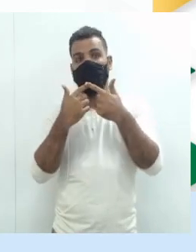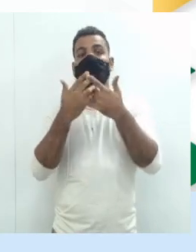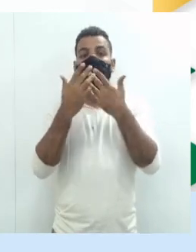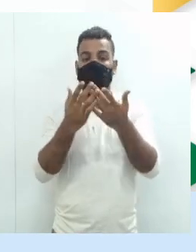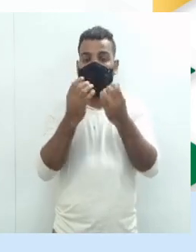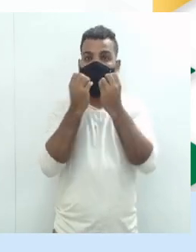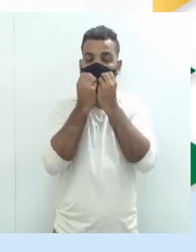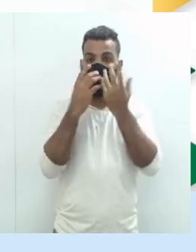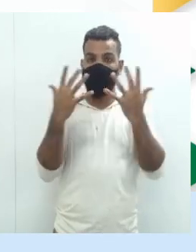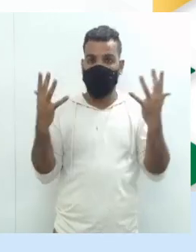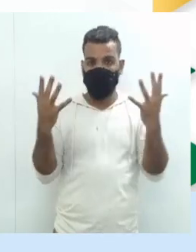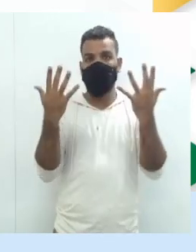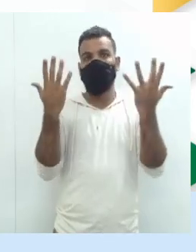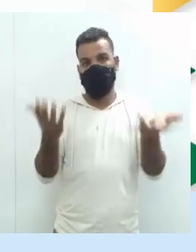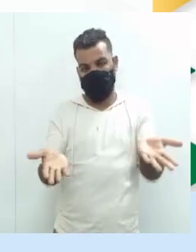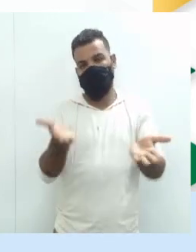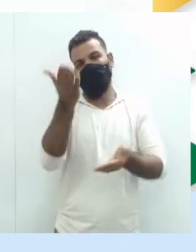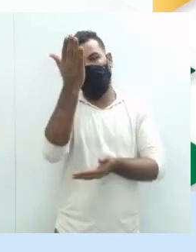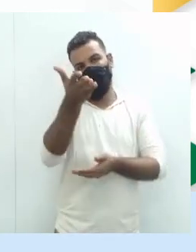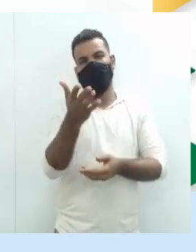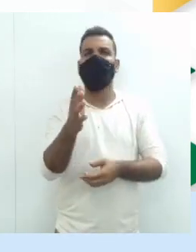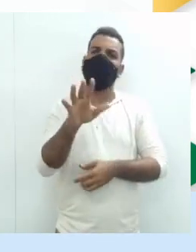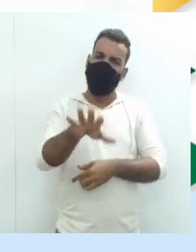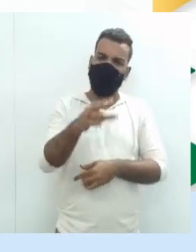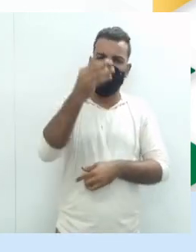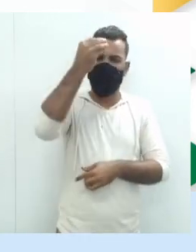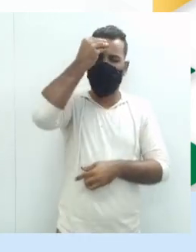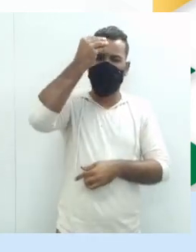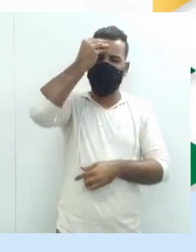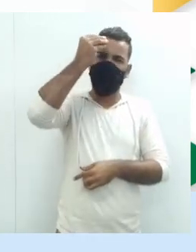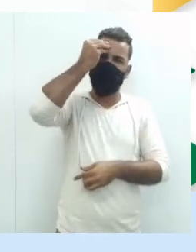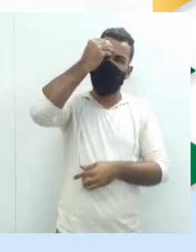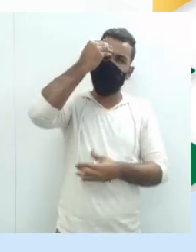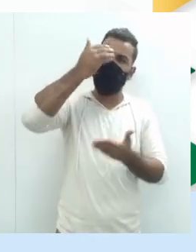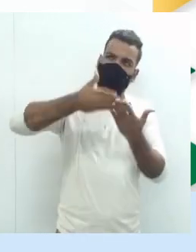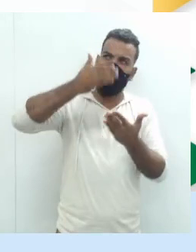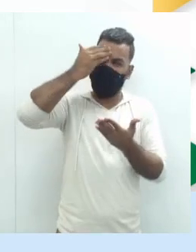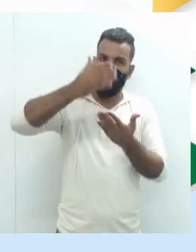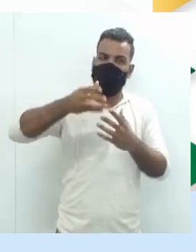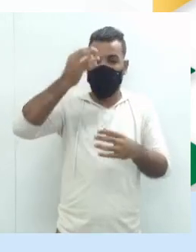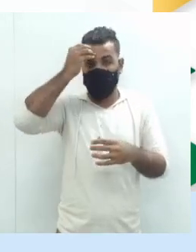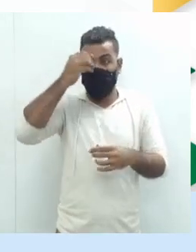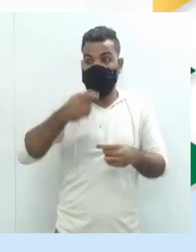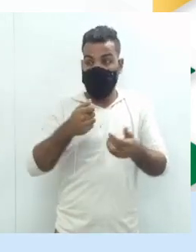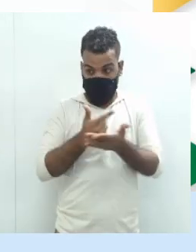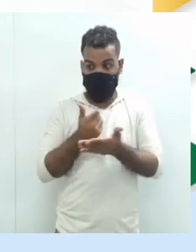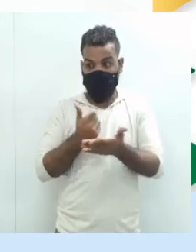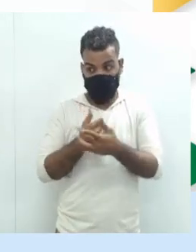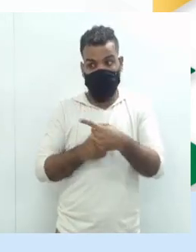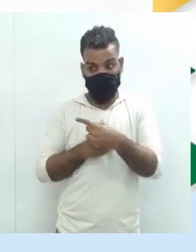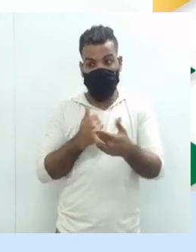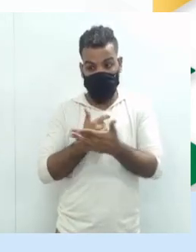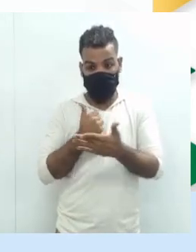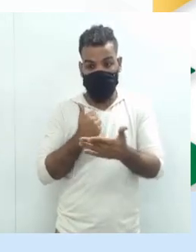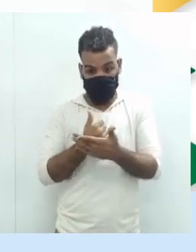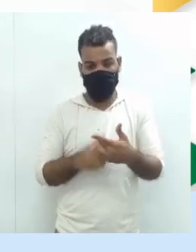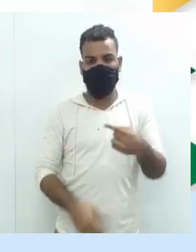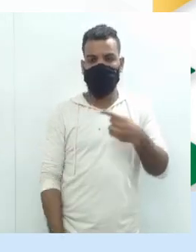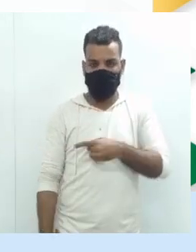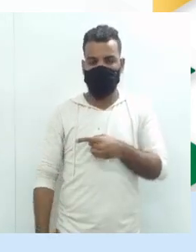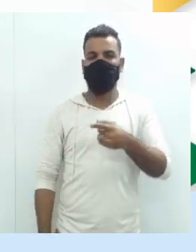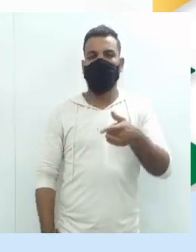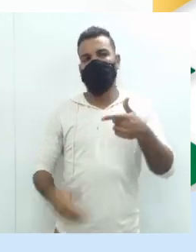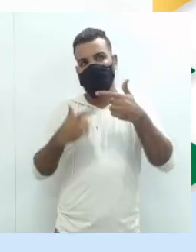sorriso brilhante, né? Então, mais ou menos vai colocando na nossa cabeça aquela sementinha. Olha, tem que comprar para você